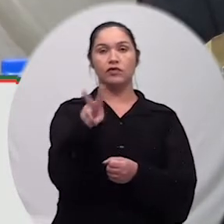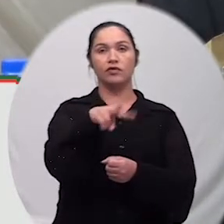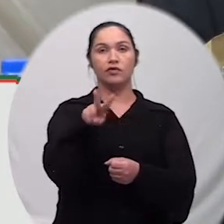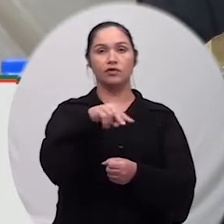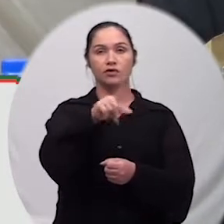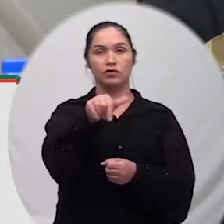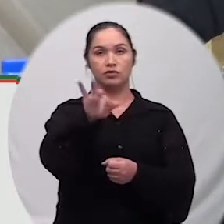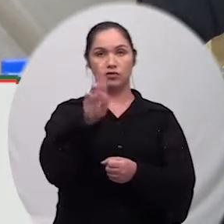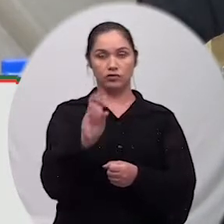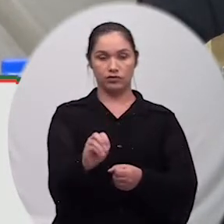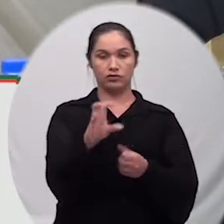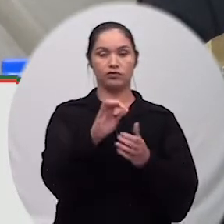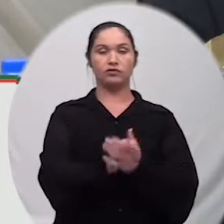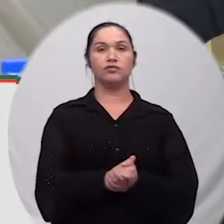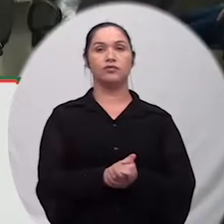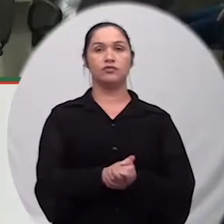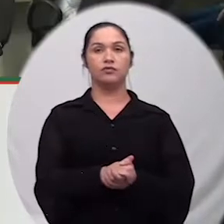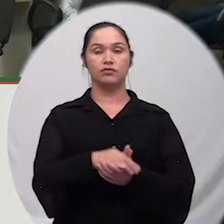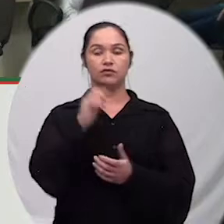PSD.